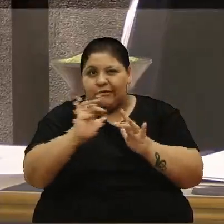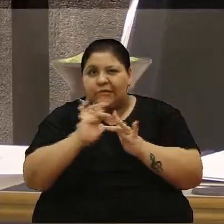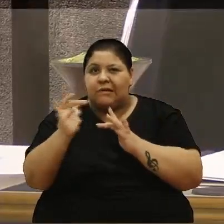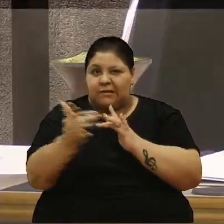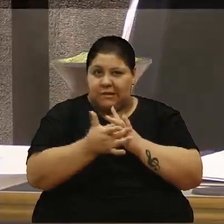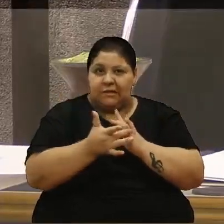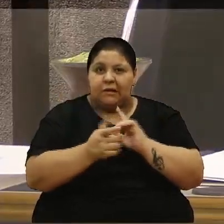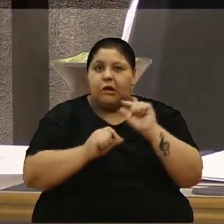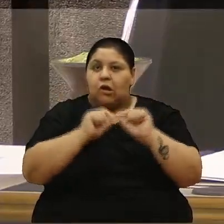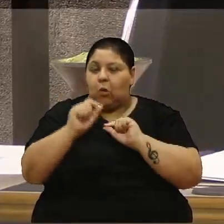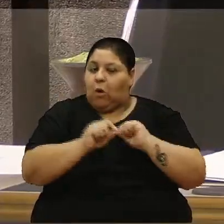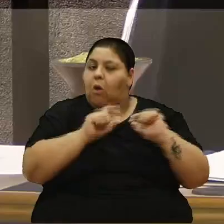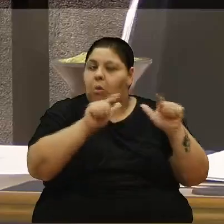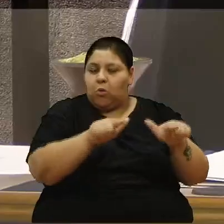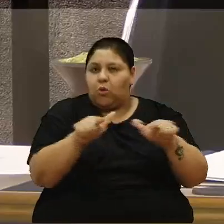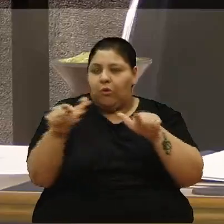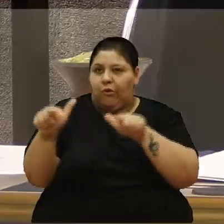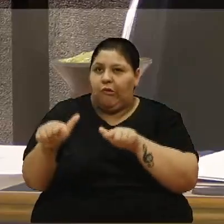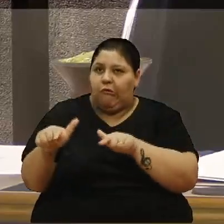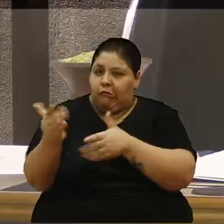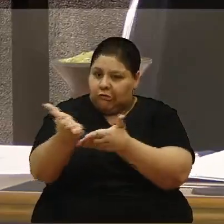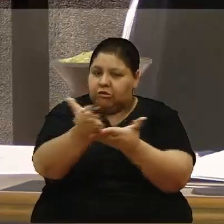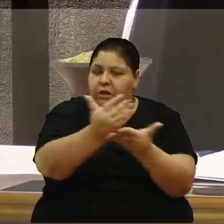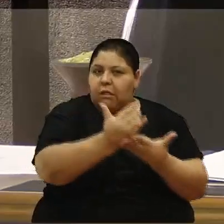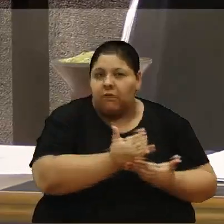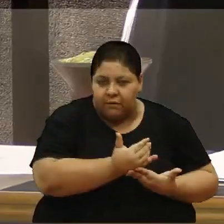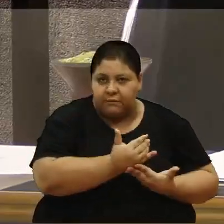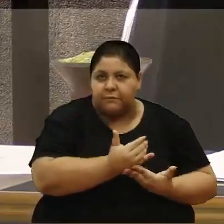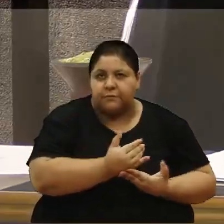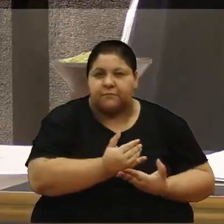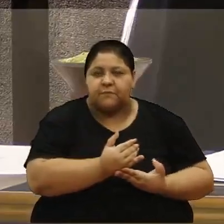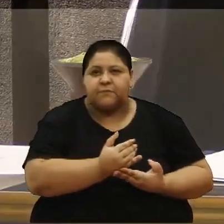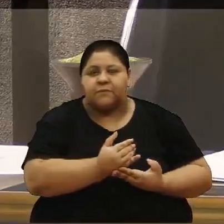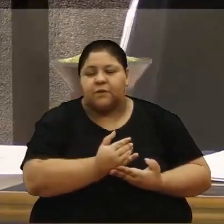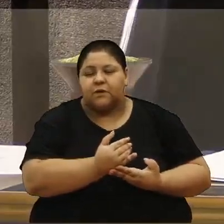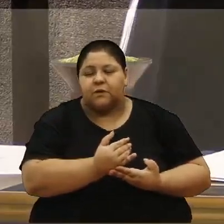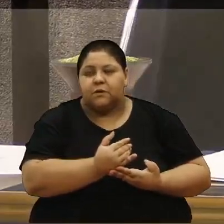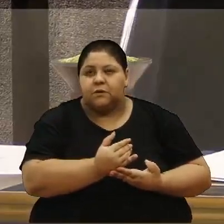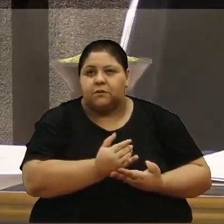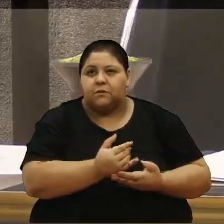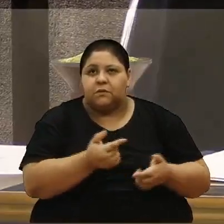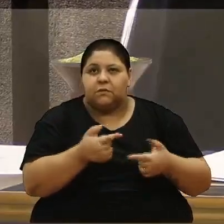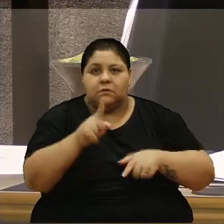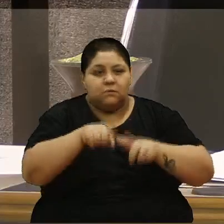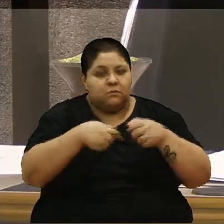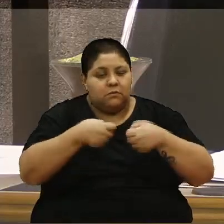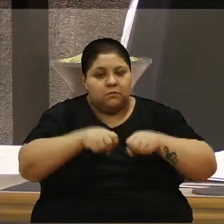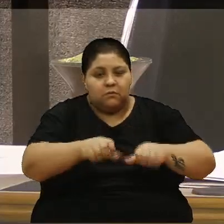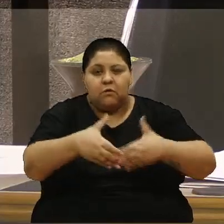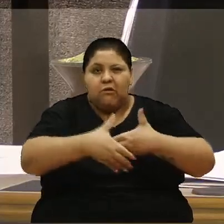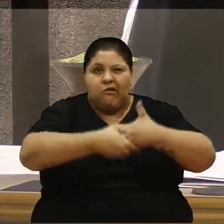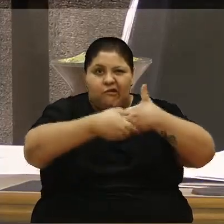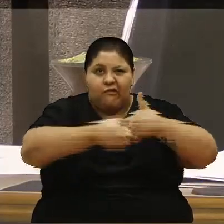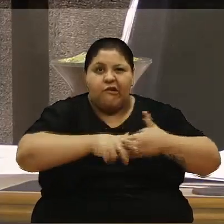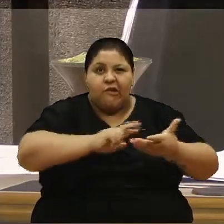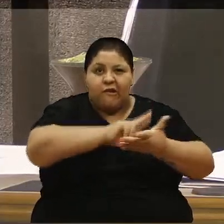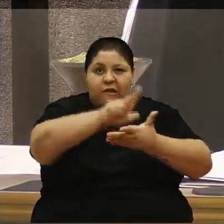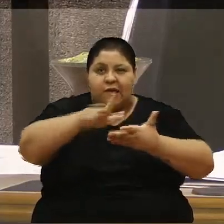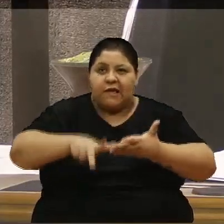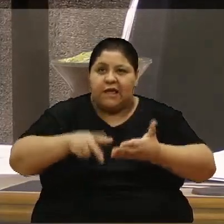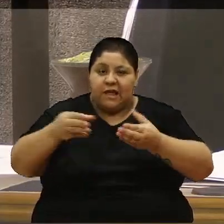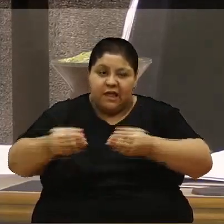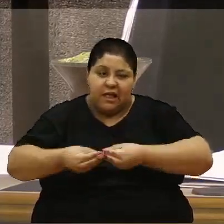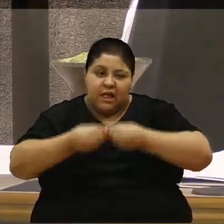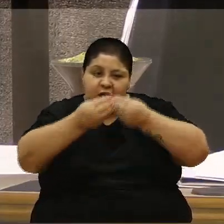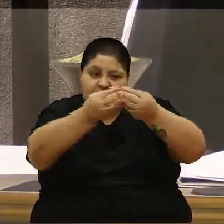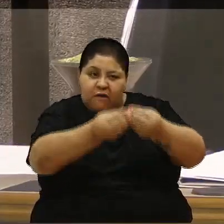quais são os locais de recolhimento, mas Supermercado Andreassa, vários deles, a gente leva geralmente